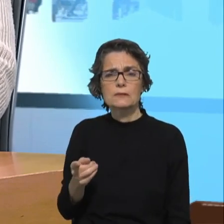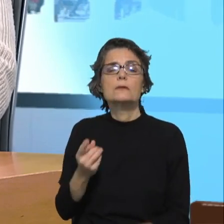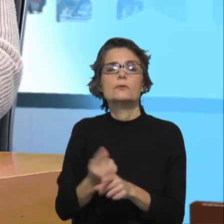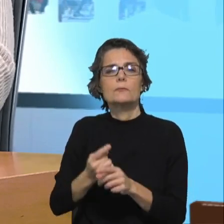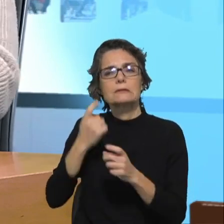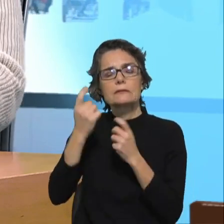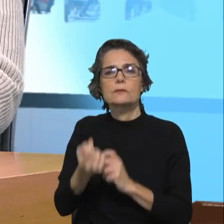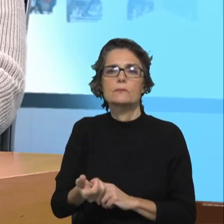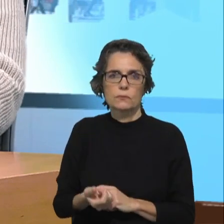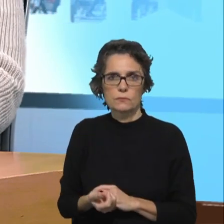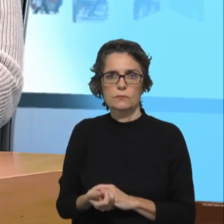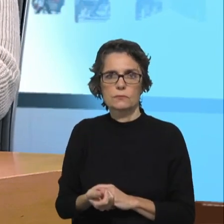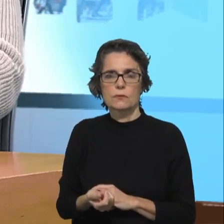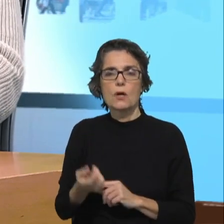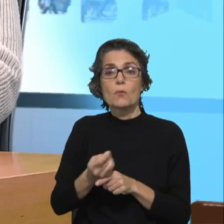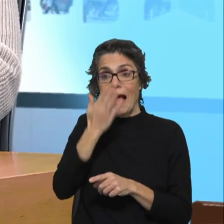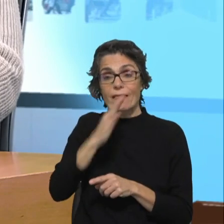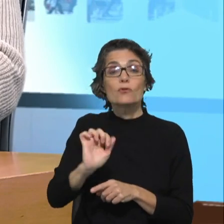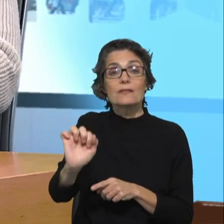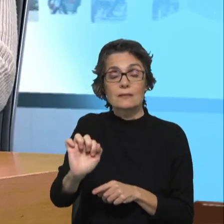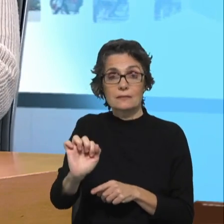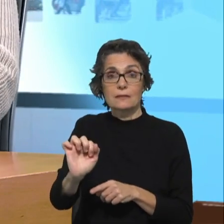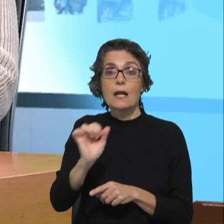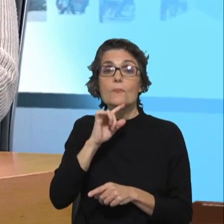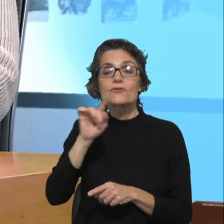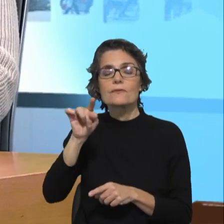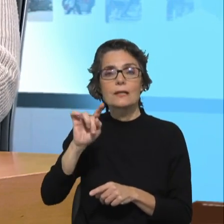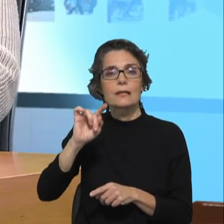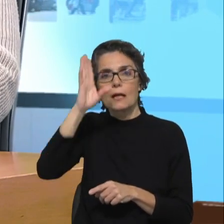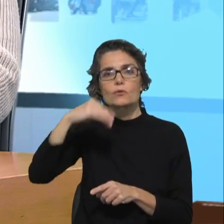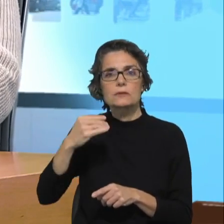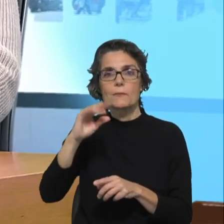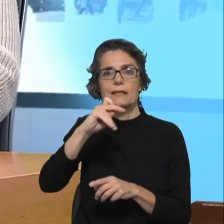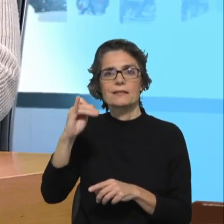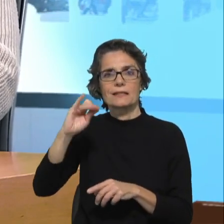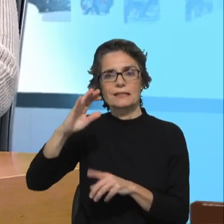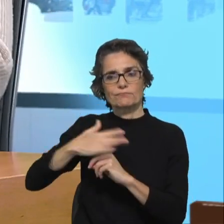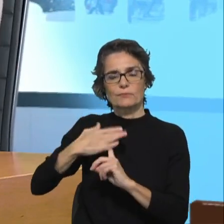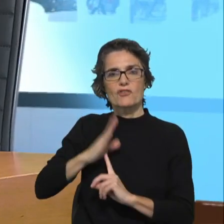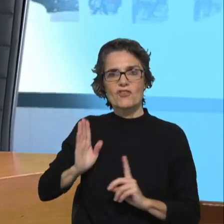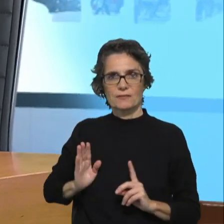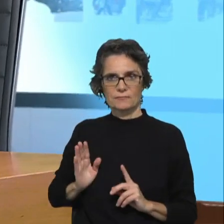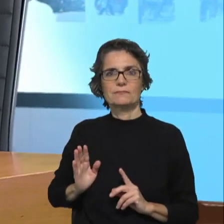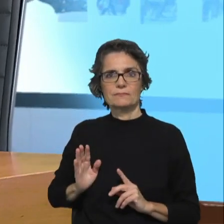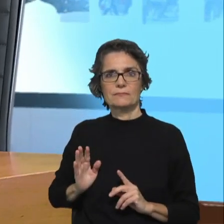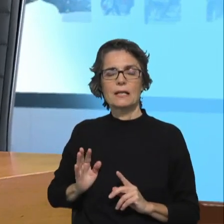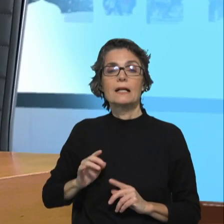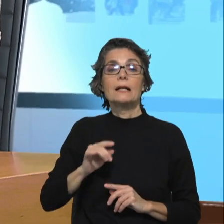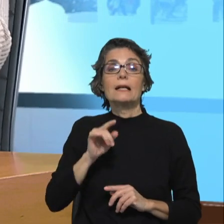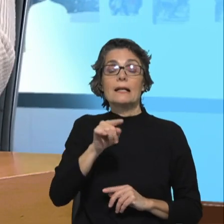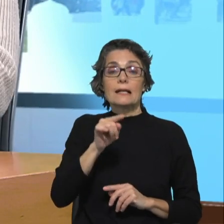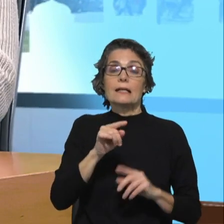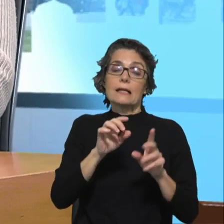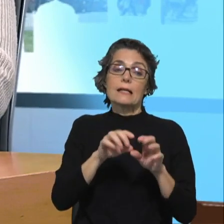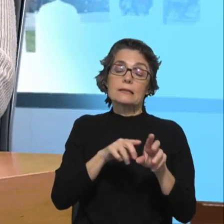O que significa que até o seu próprio comportamento pode estar influenciado sem pensar muito nisso. E uma dessas 4 coisas, antropológica,